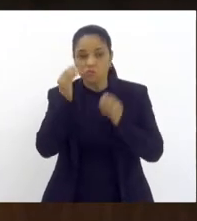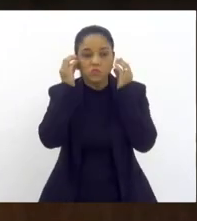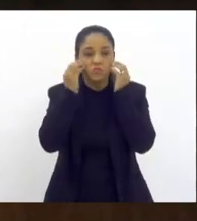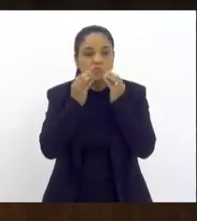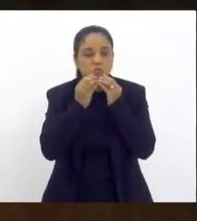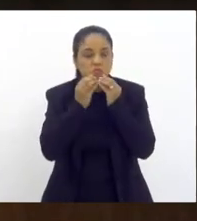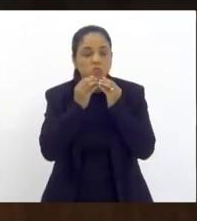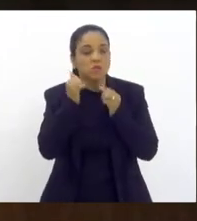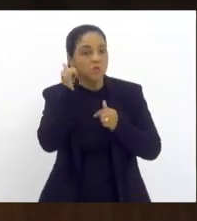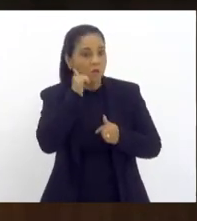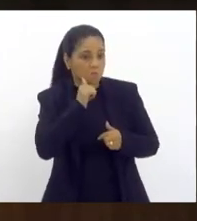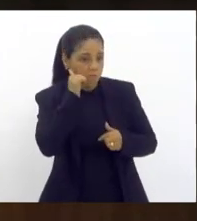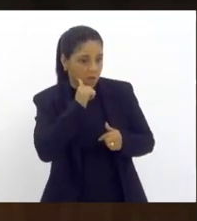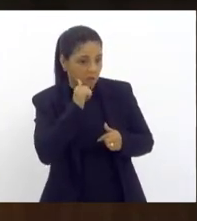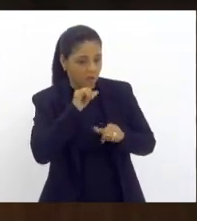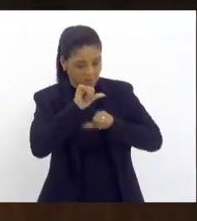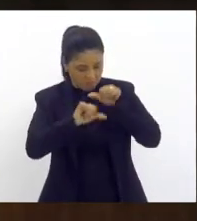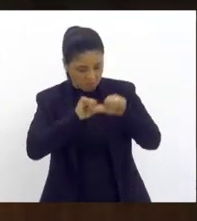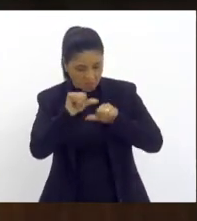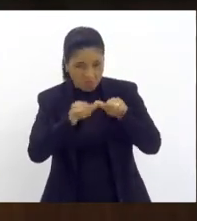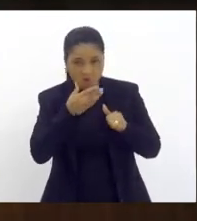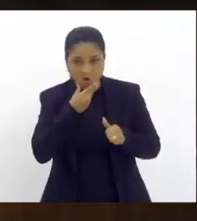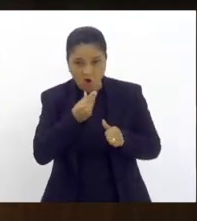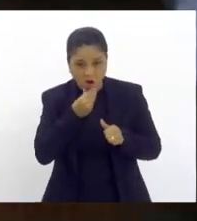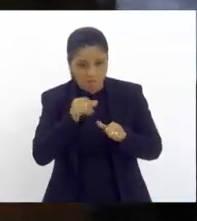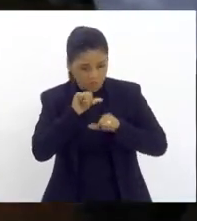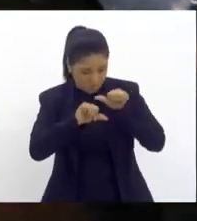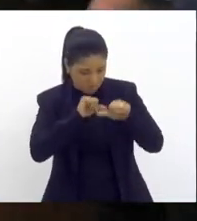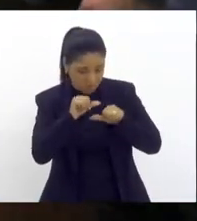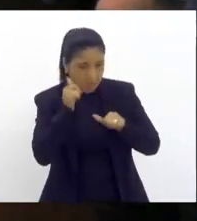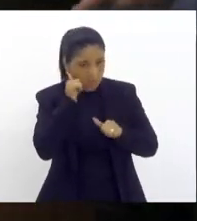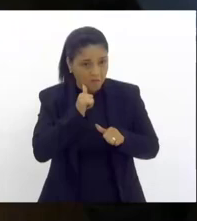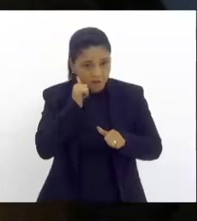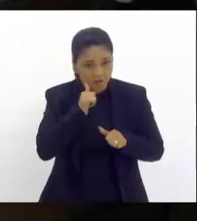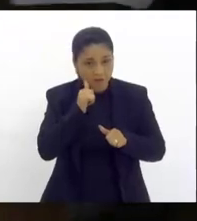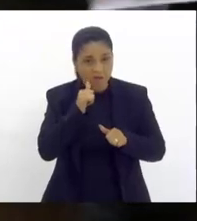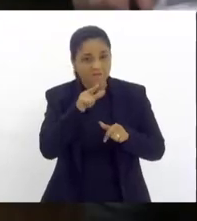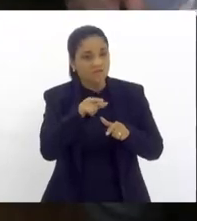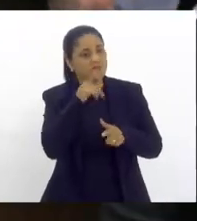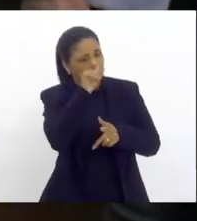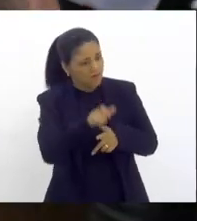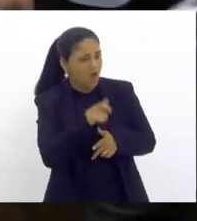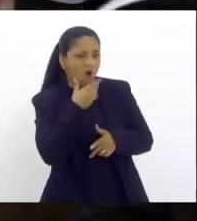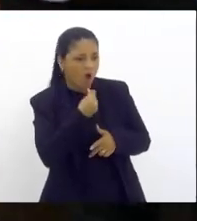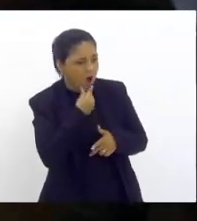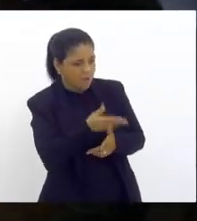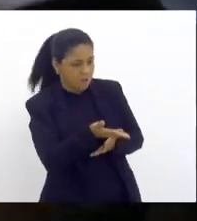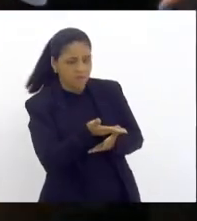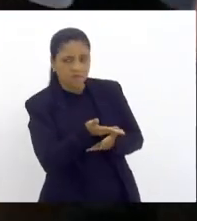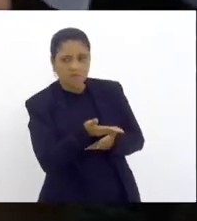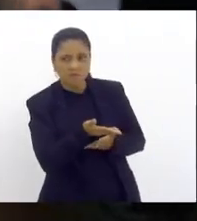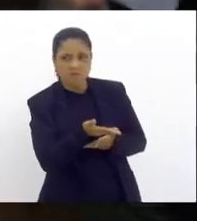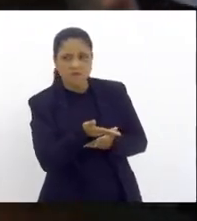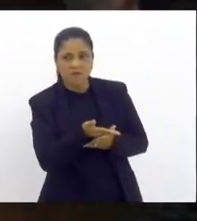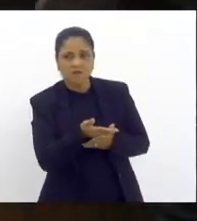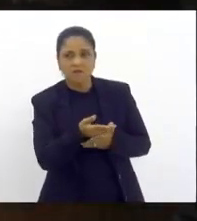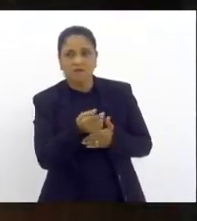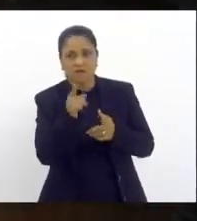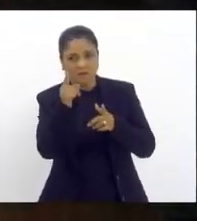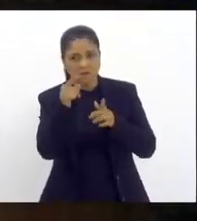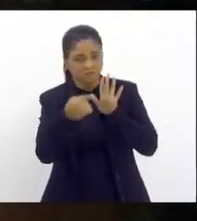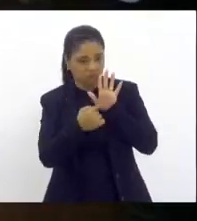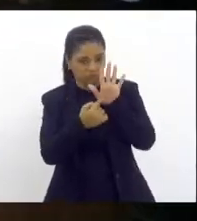mulher, que falou, mas cara, você é um cara, por que era um homem barbado? E essa pessoa aqui,